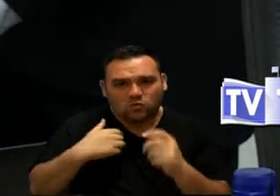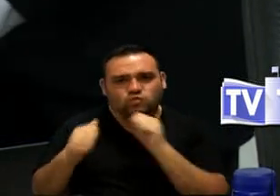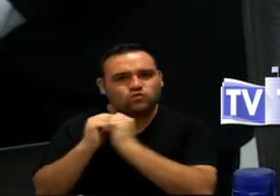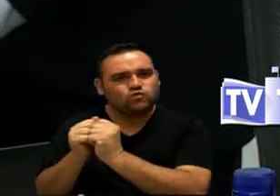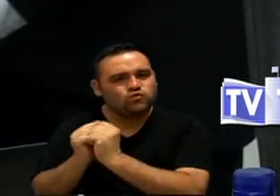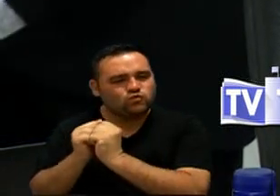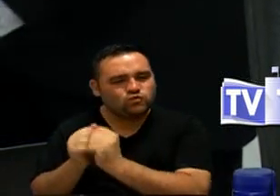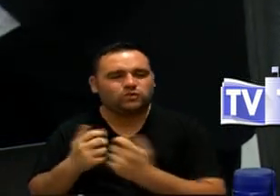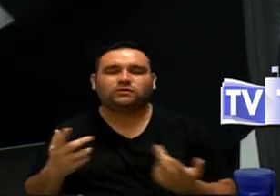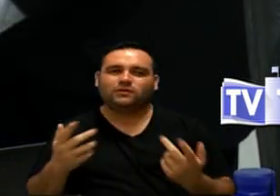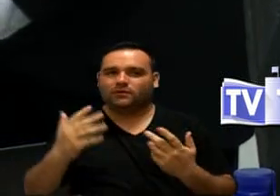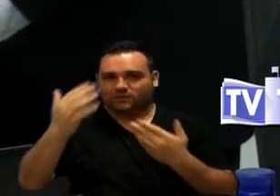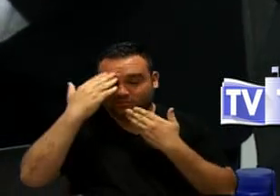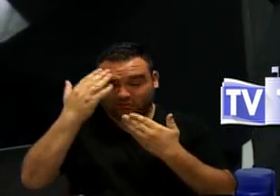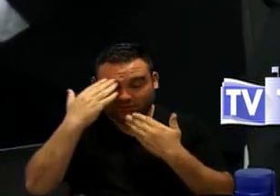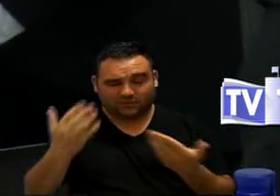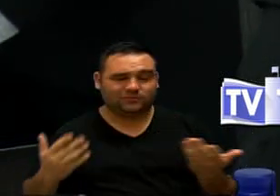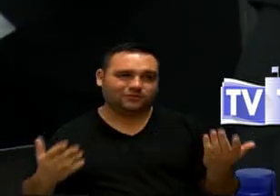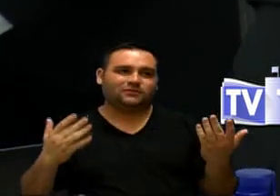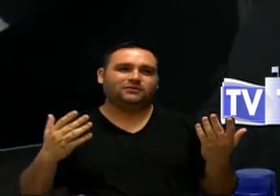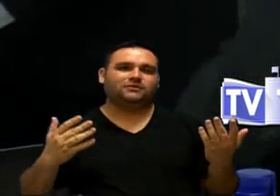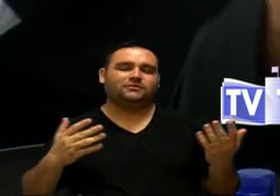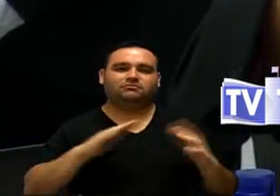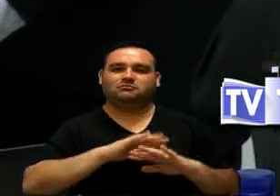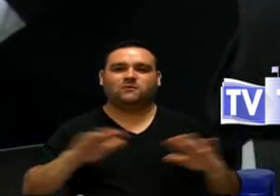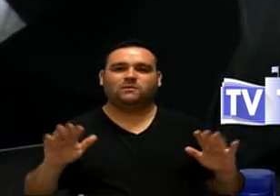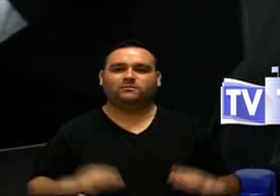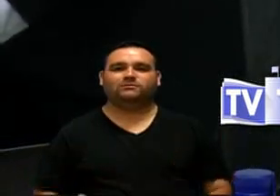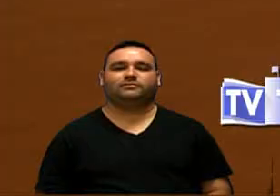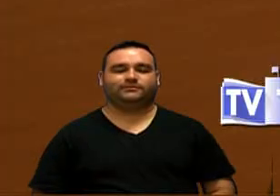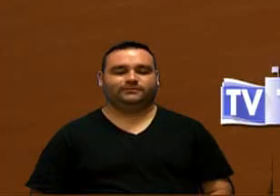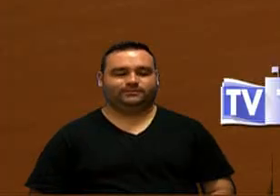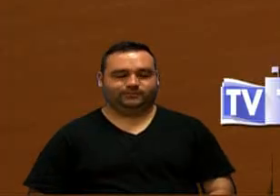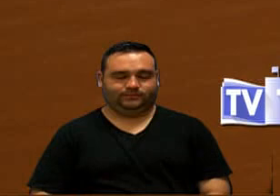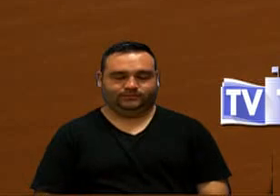você sempre. Obrigado. Tenho dito, presidente.